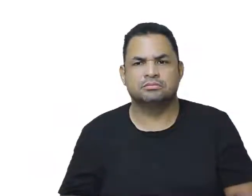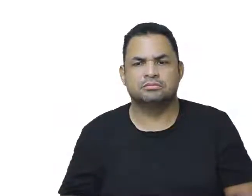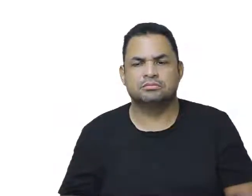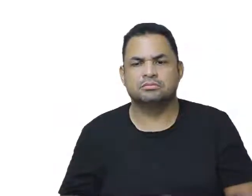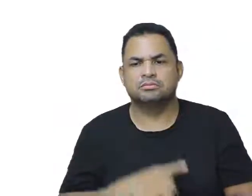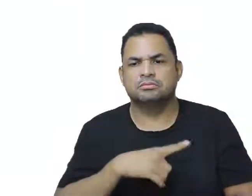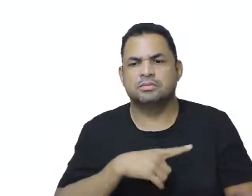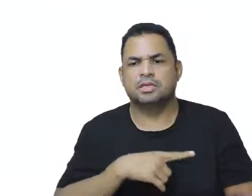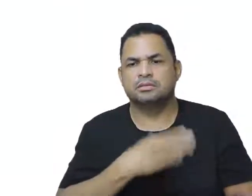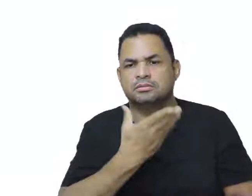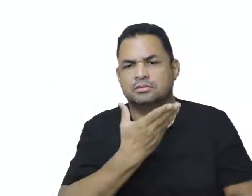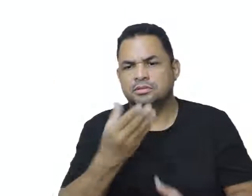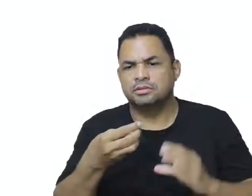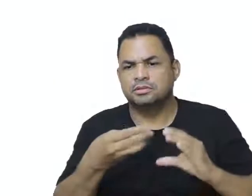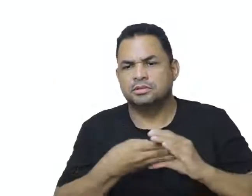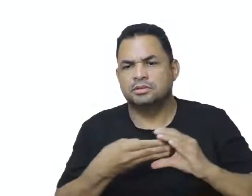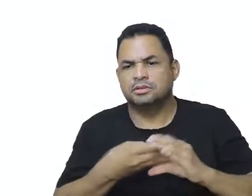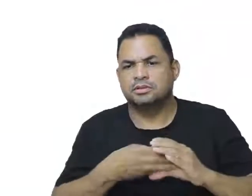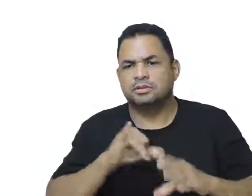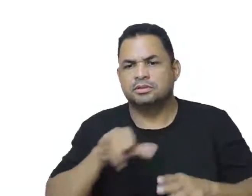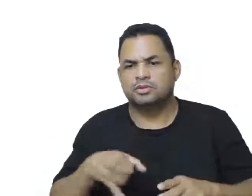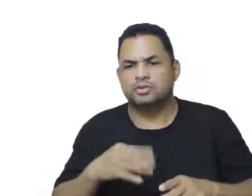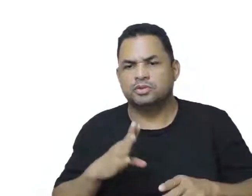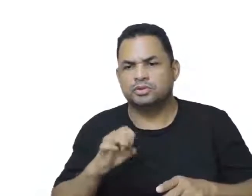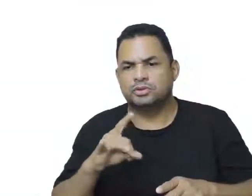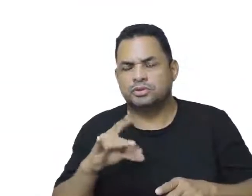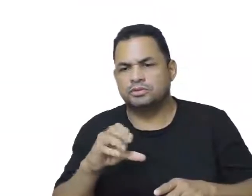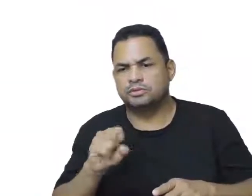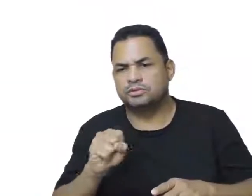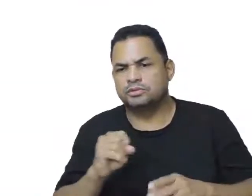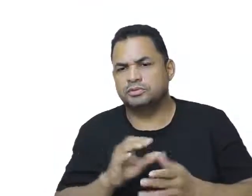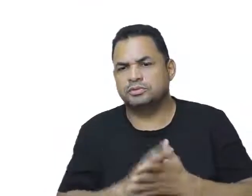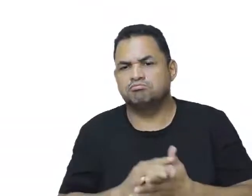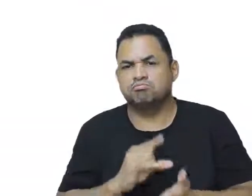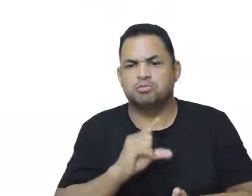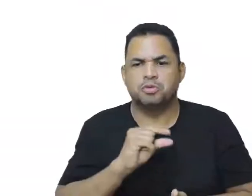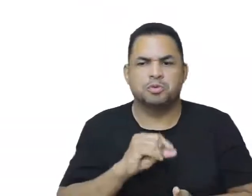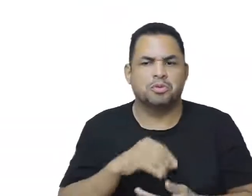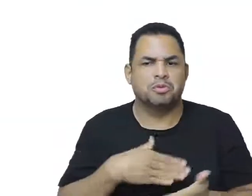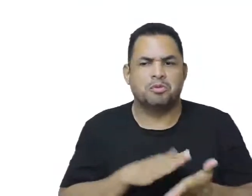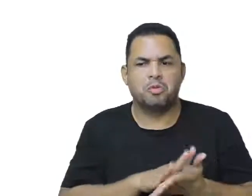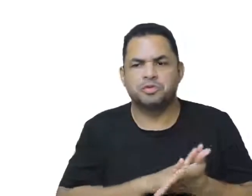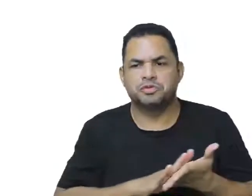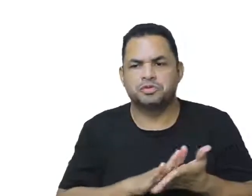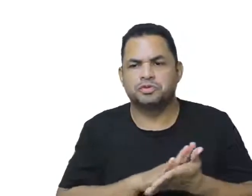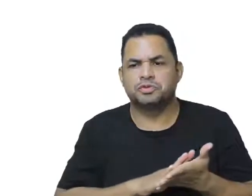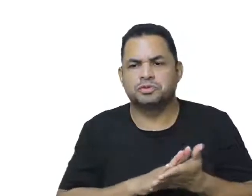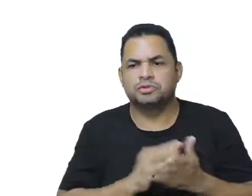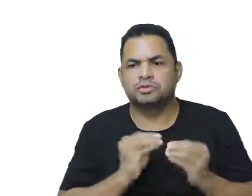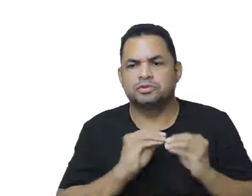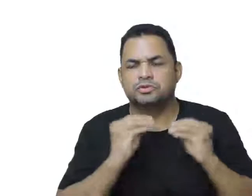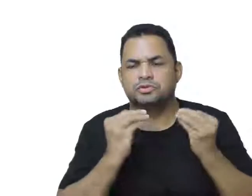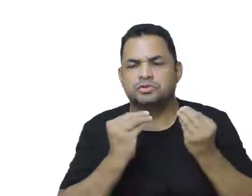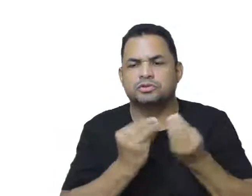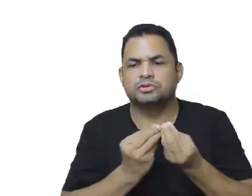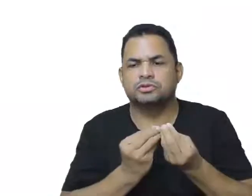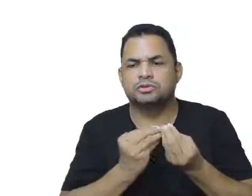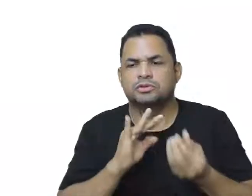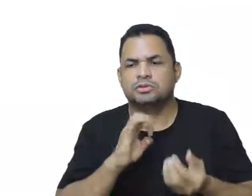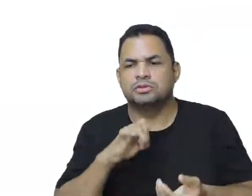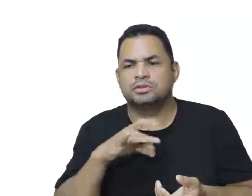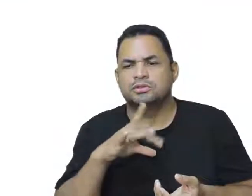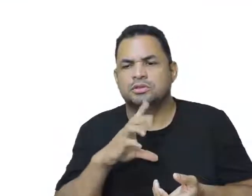células justapostas, poucas ou nenhuma substâncias intercelular, portanto, ela